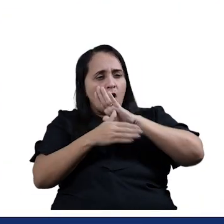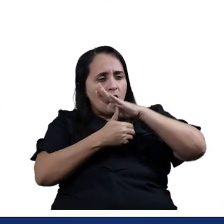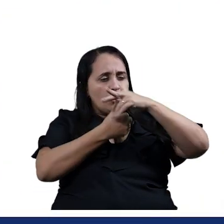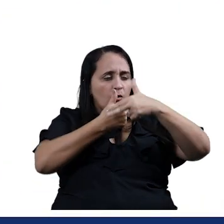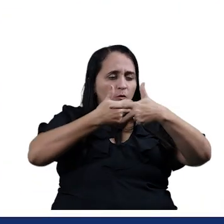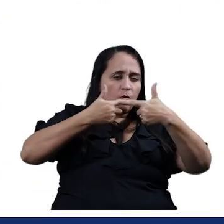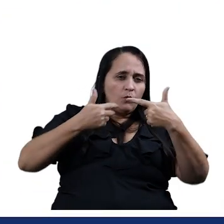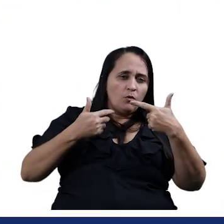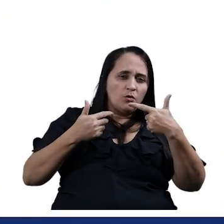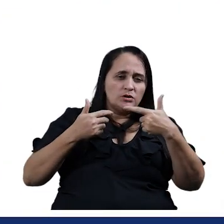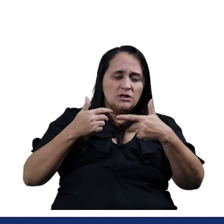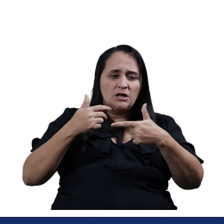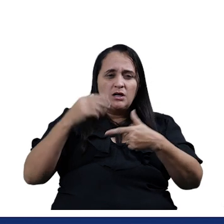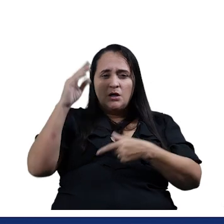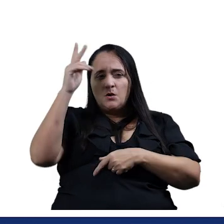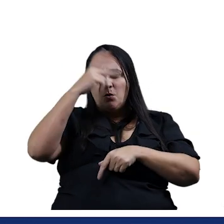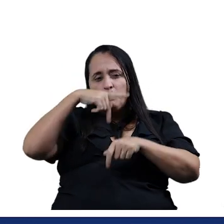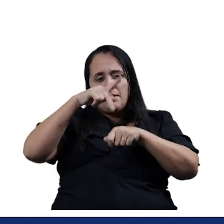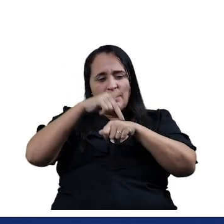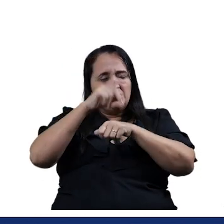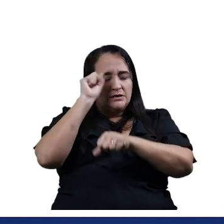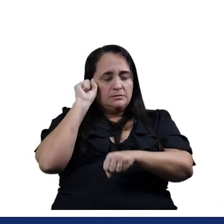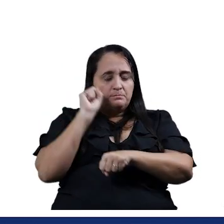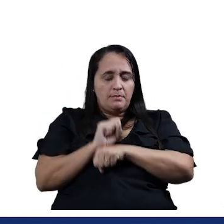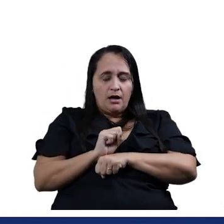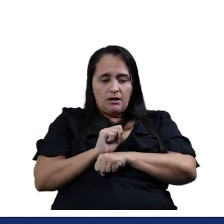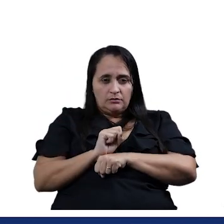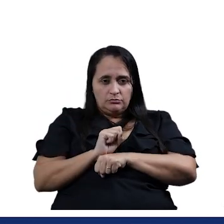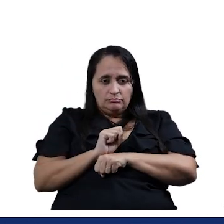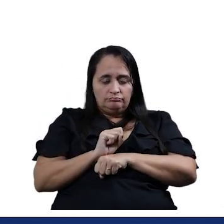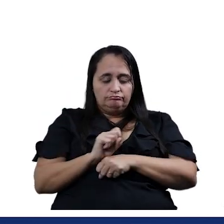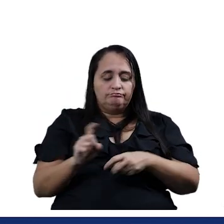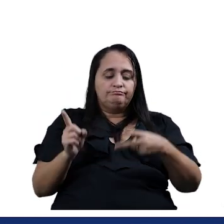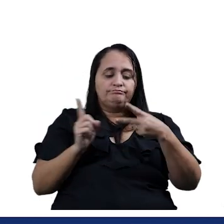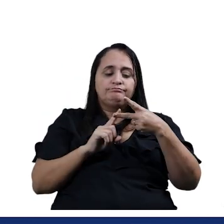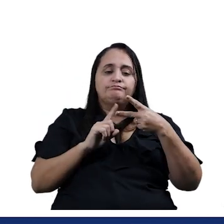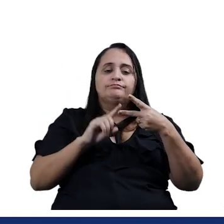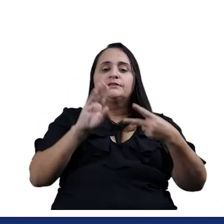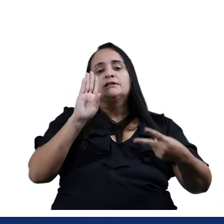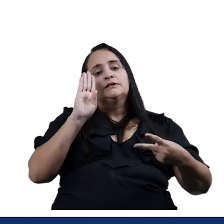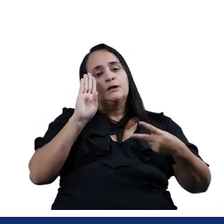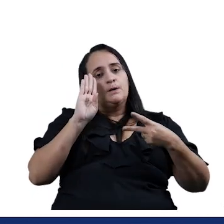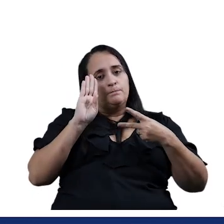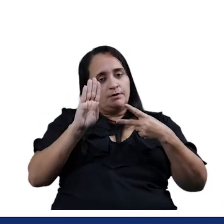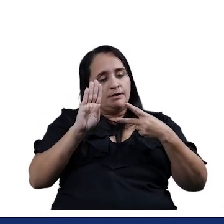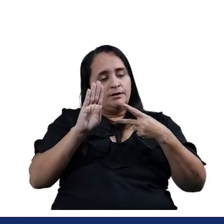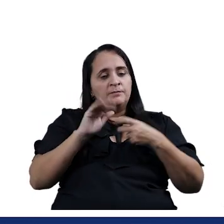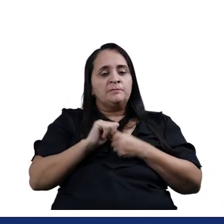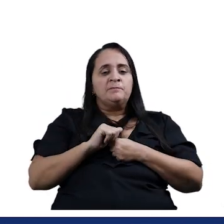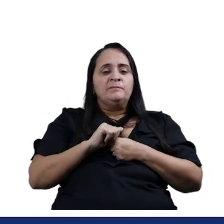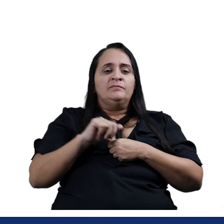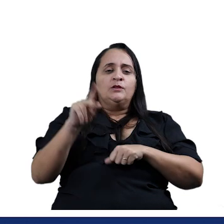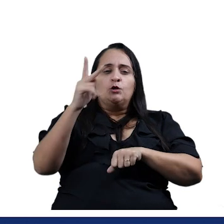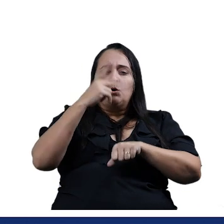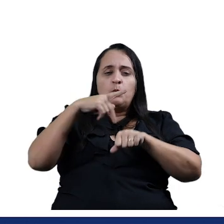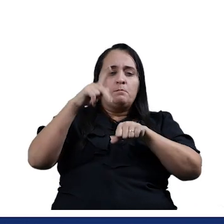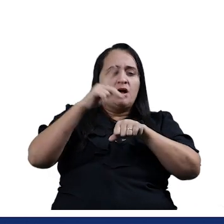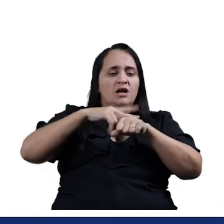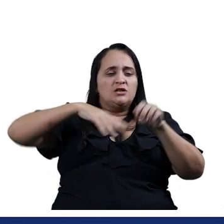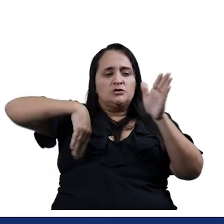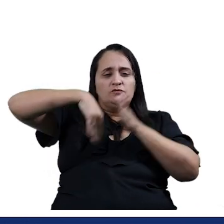deixa o país parado, tipo estátua. Letra B, o Brasil é o país do